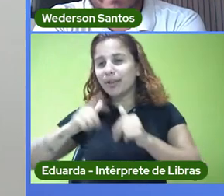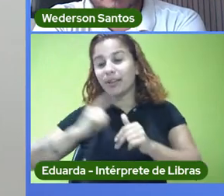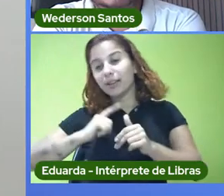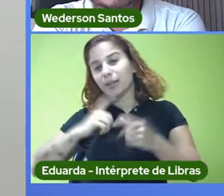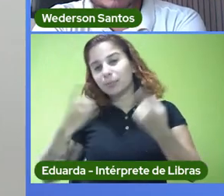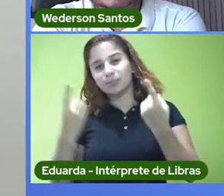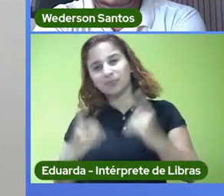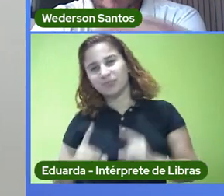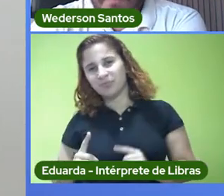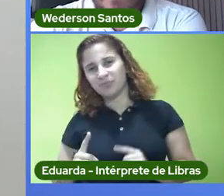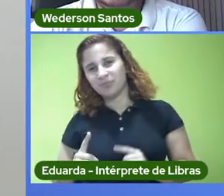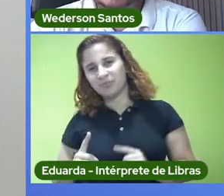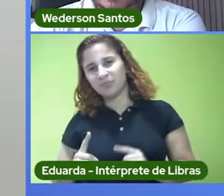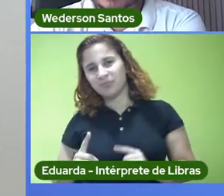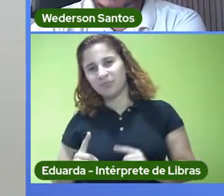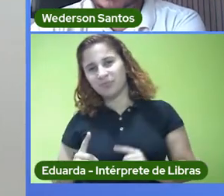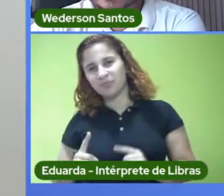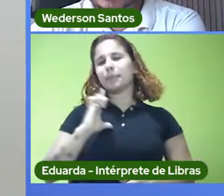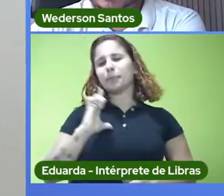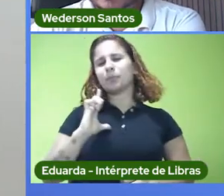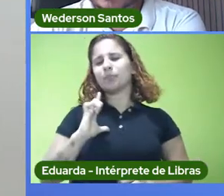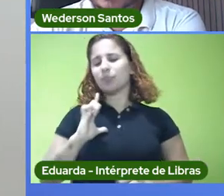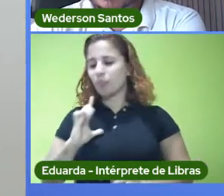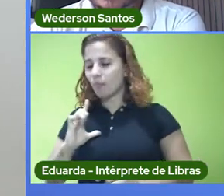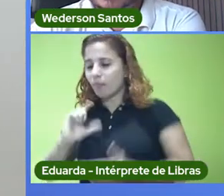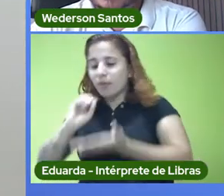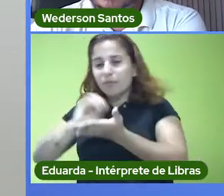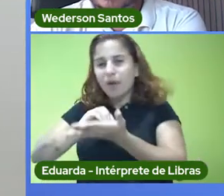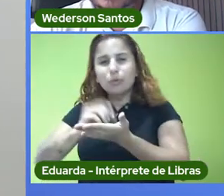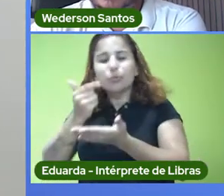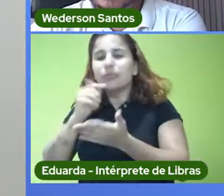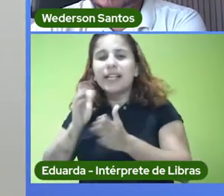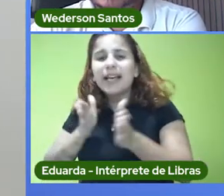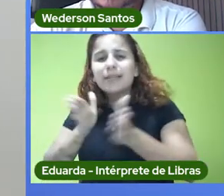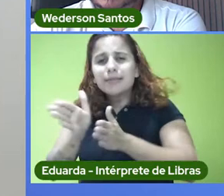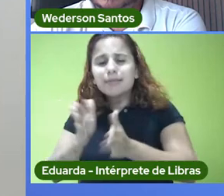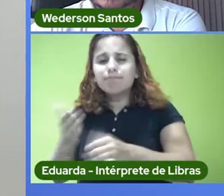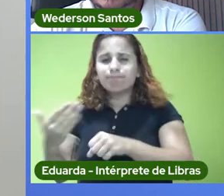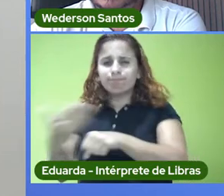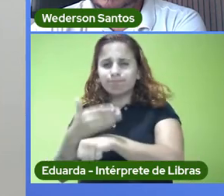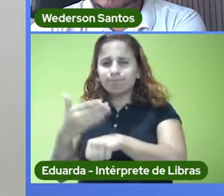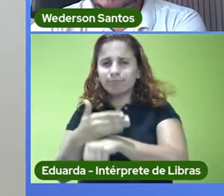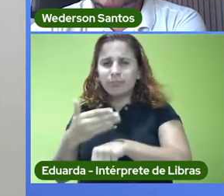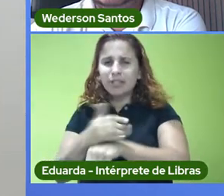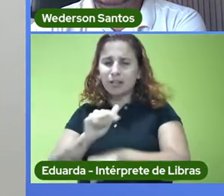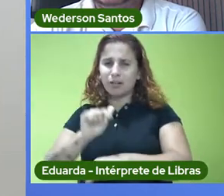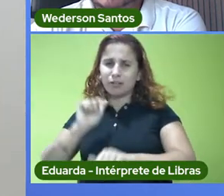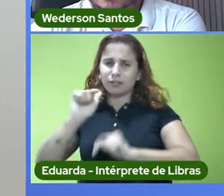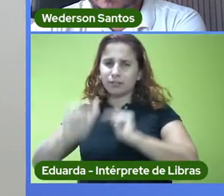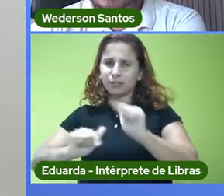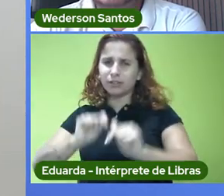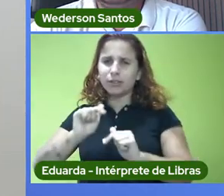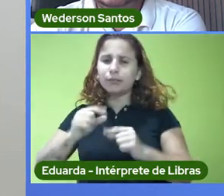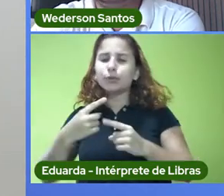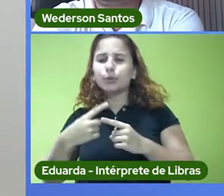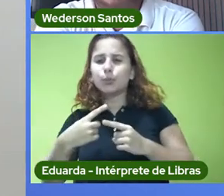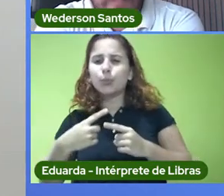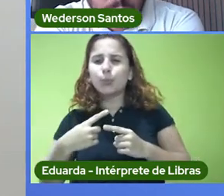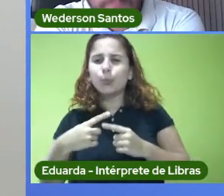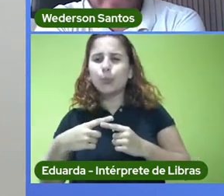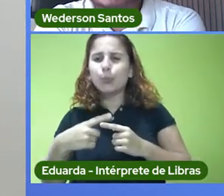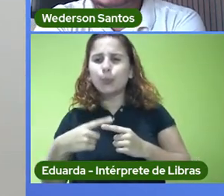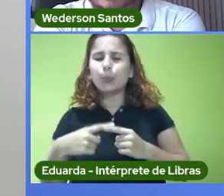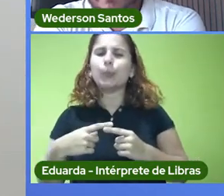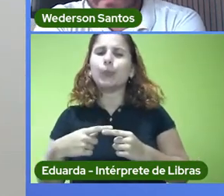acesso aos serviços ou às ações, né? A gente está debatendo a questão do trabalho, mas essa mesma visão vale para todas,